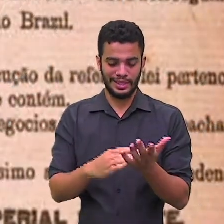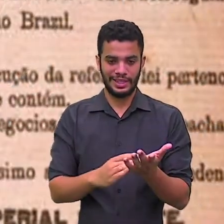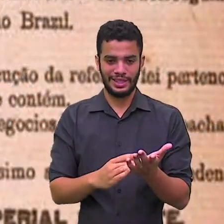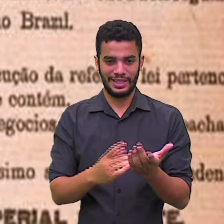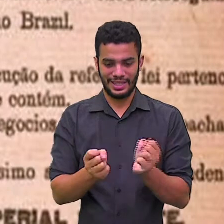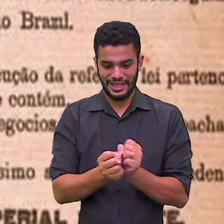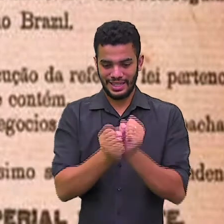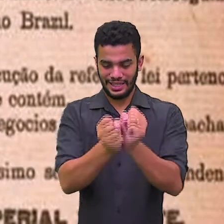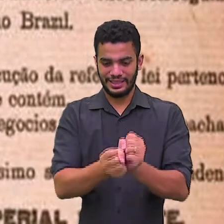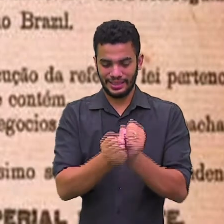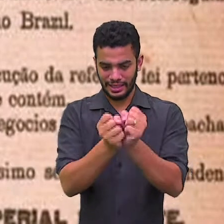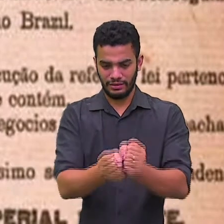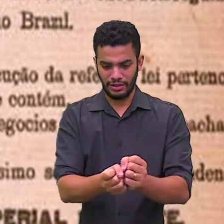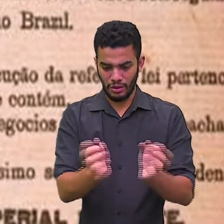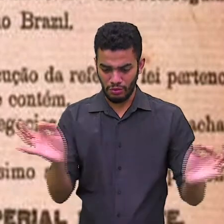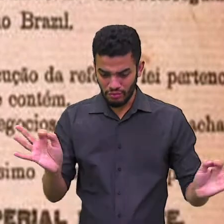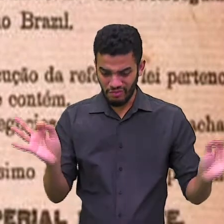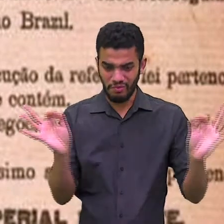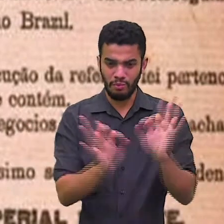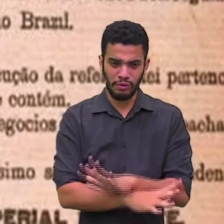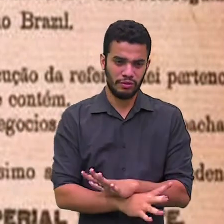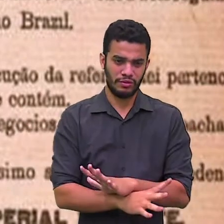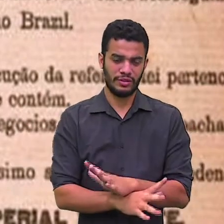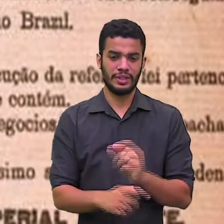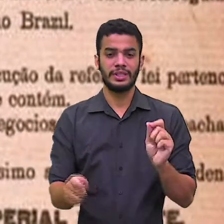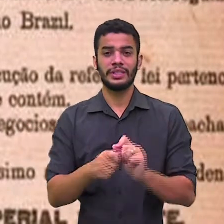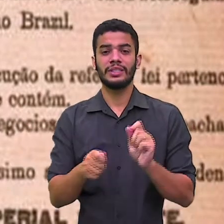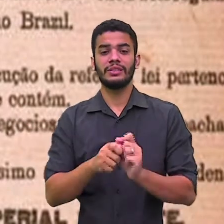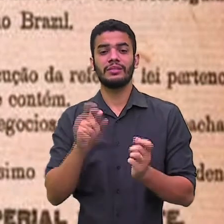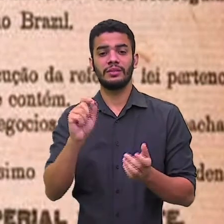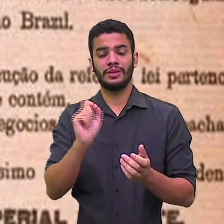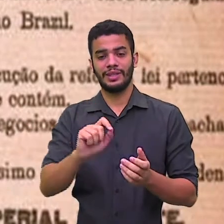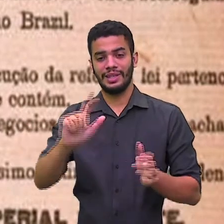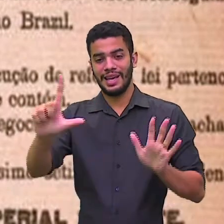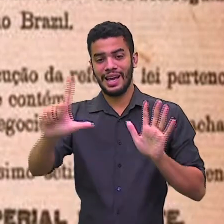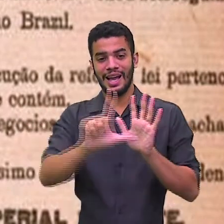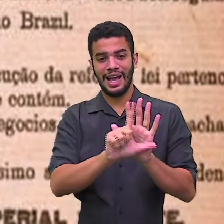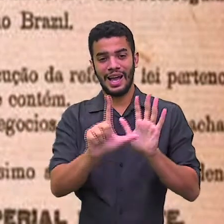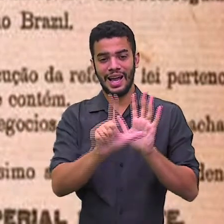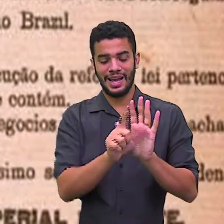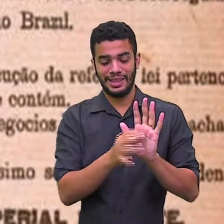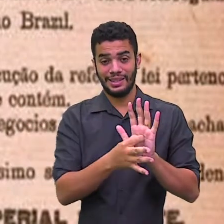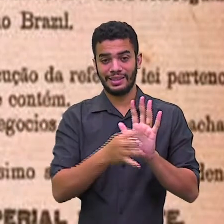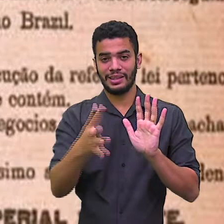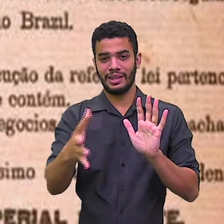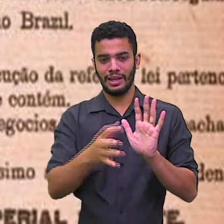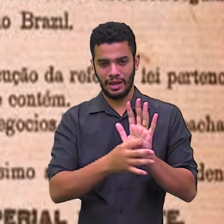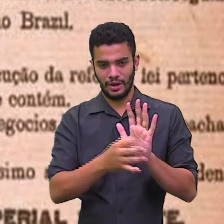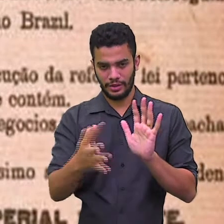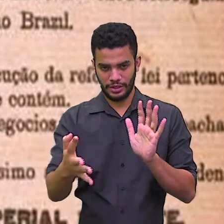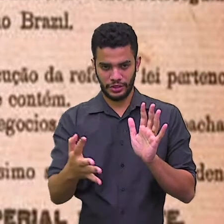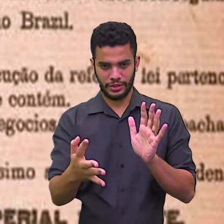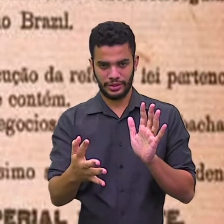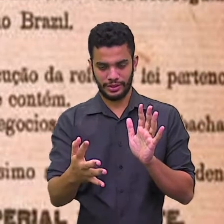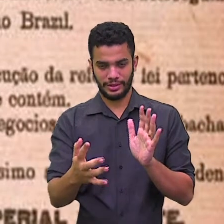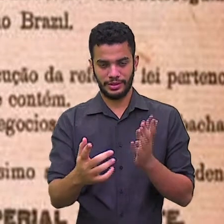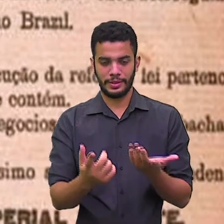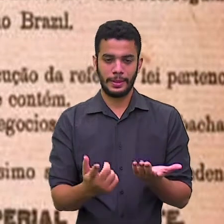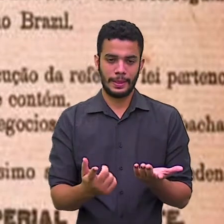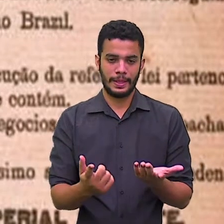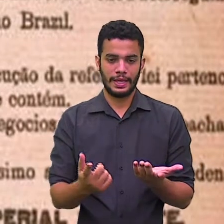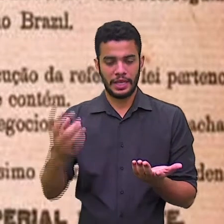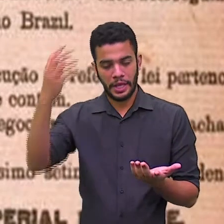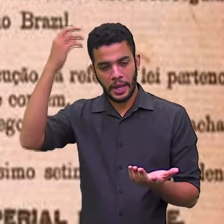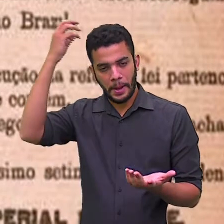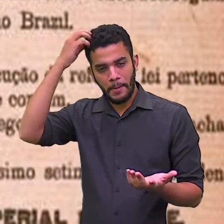e isso ocorreu por meio da Lei Áurea, aprovada pelo Senado e assinada pela princesa Isabel, em 13